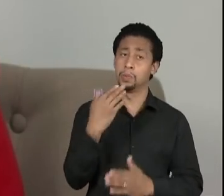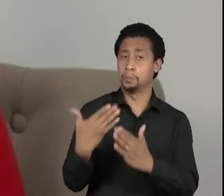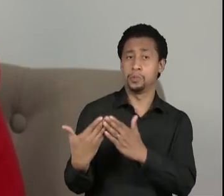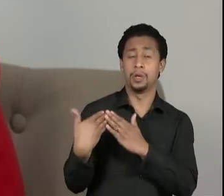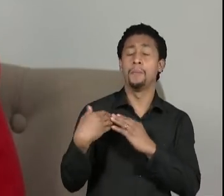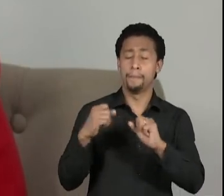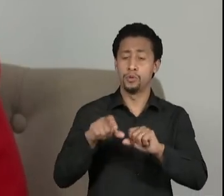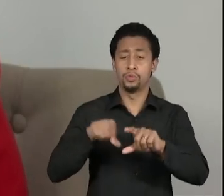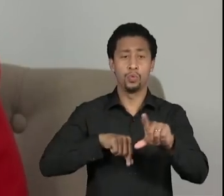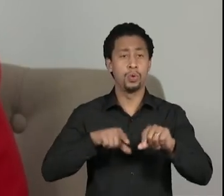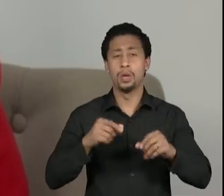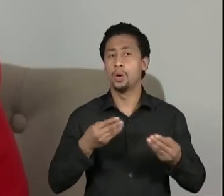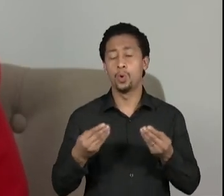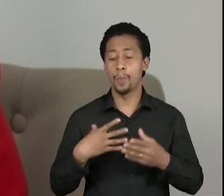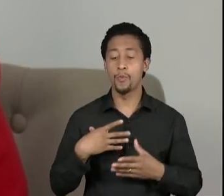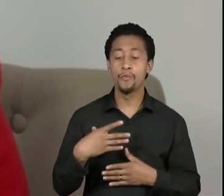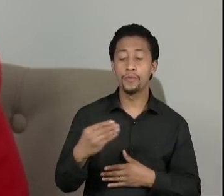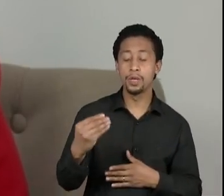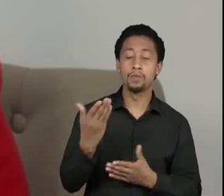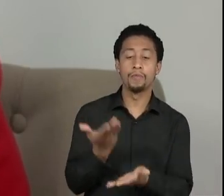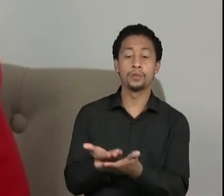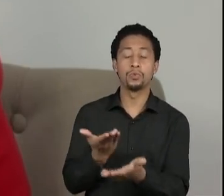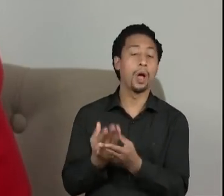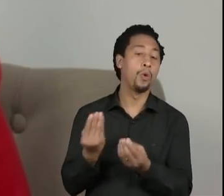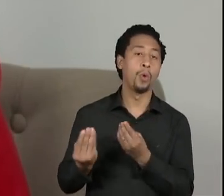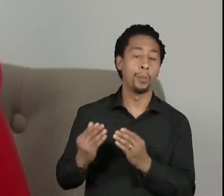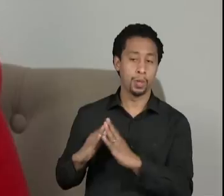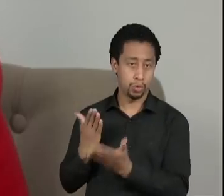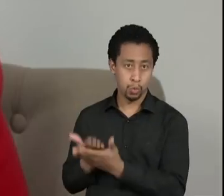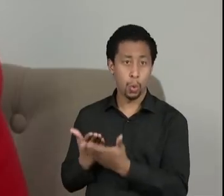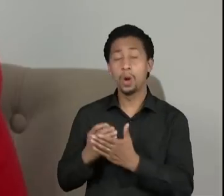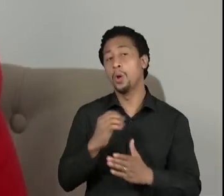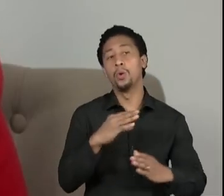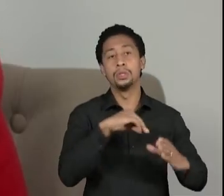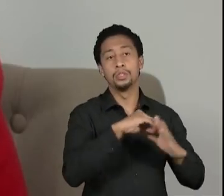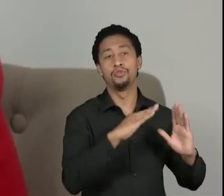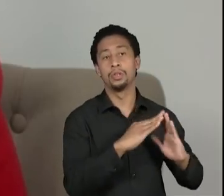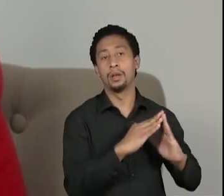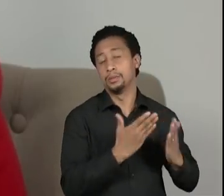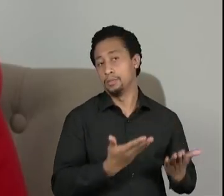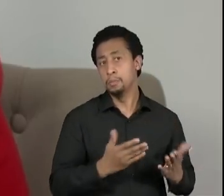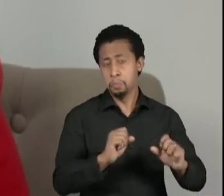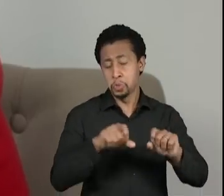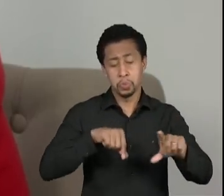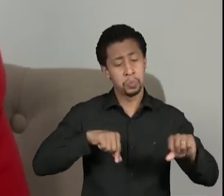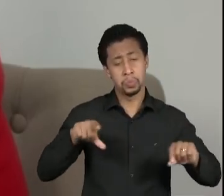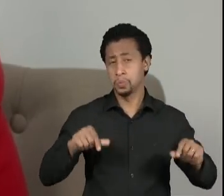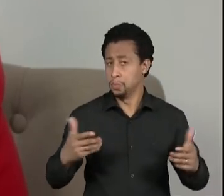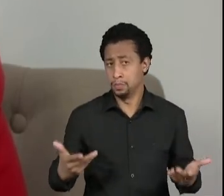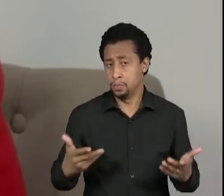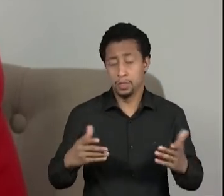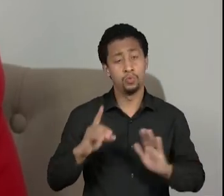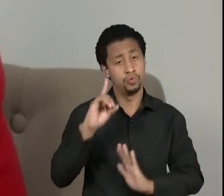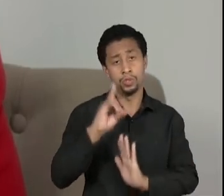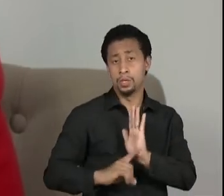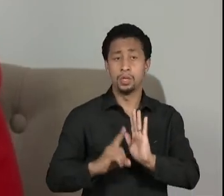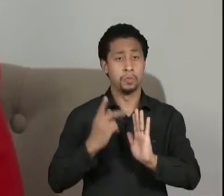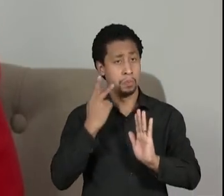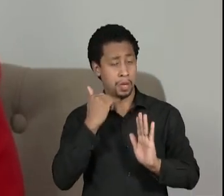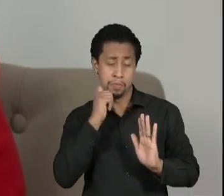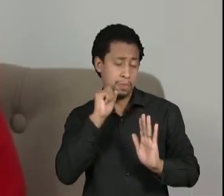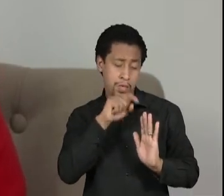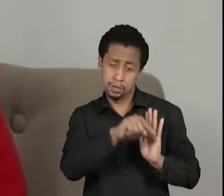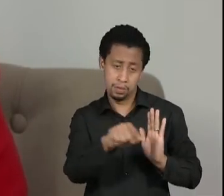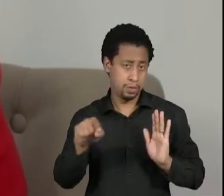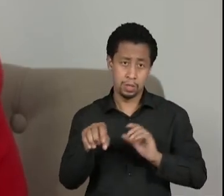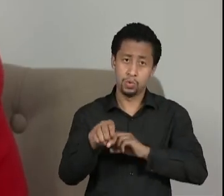dos seus filhos. Então, é um dever da família, né? É um dever dos pais o de educar os filhos,